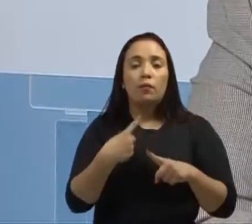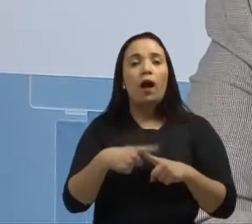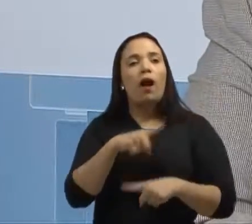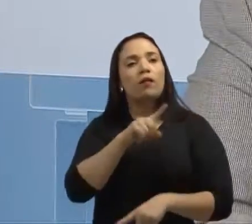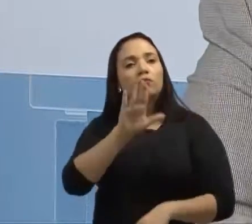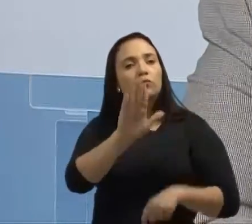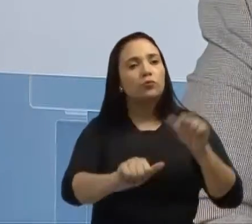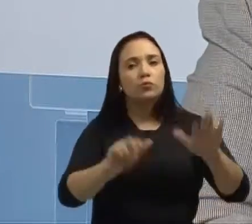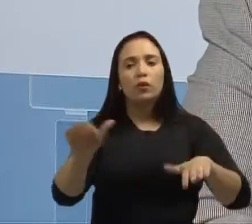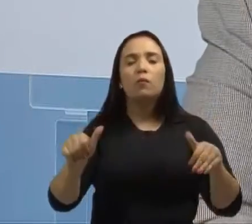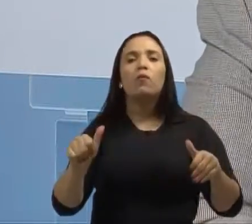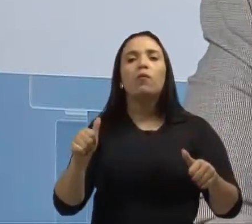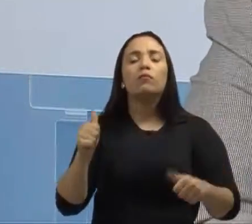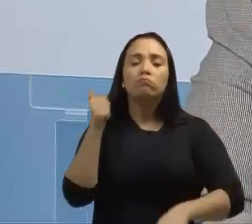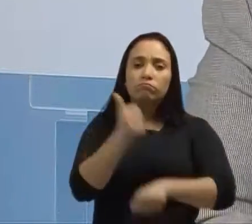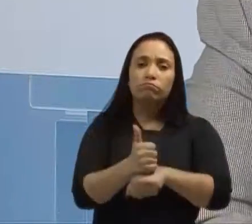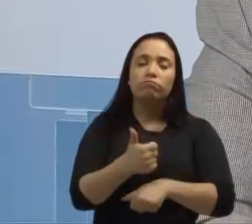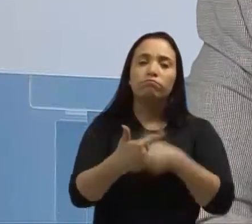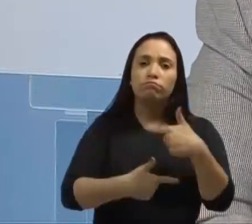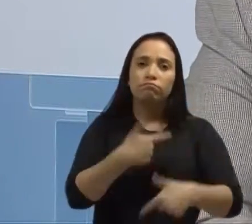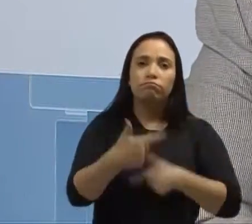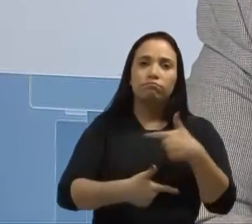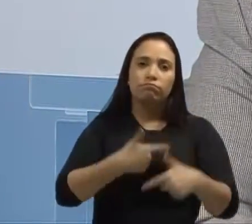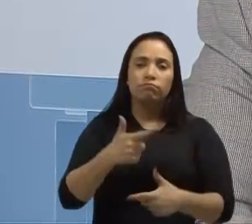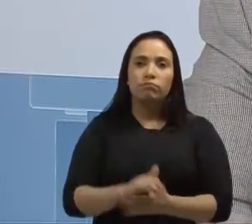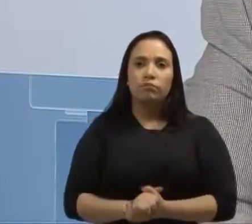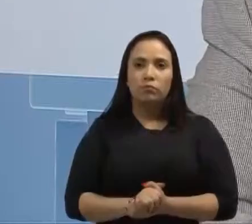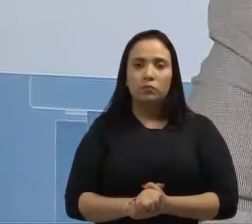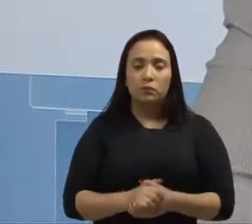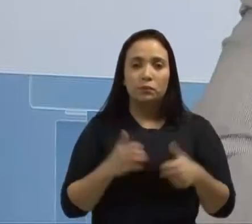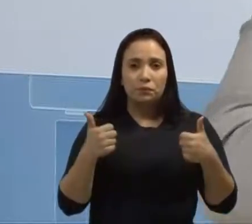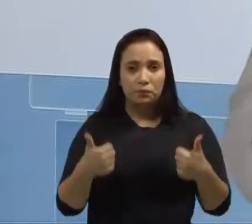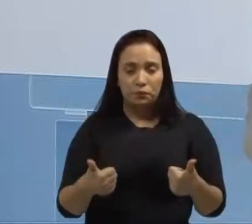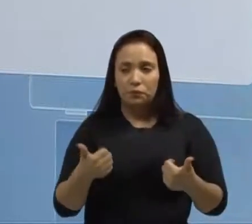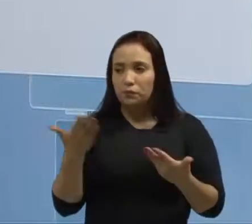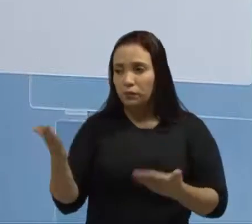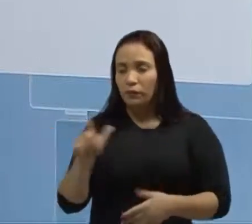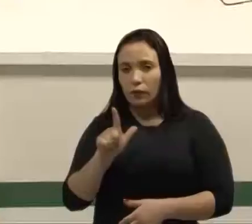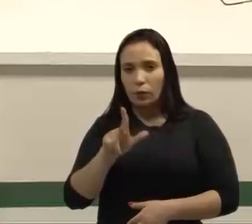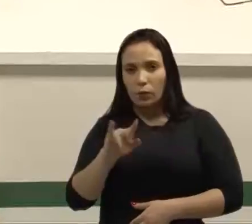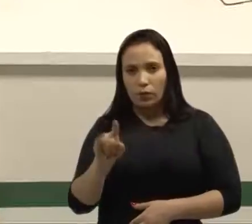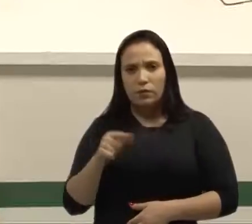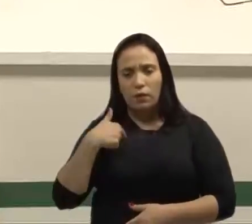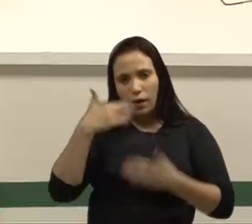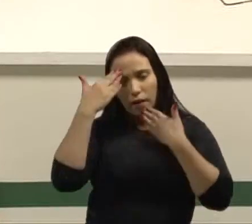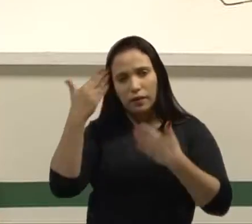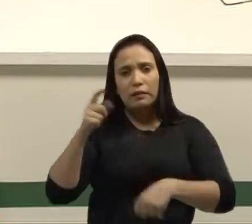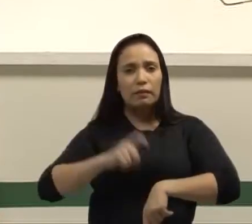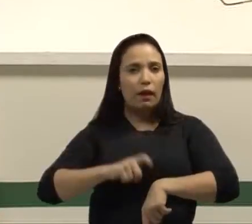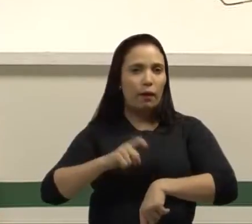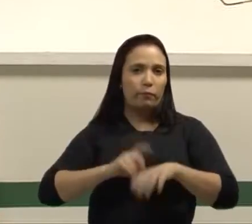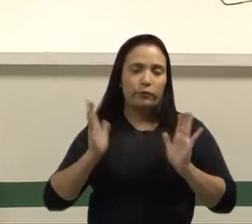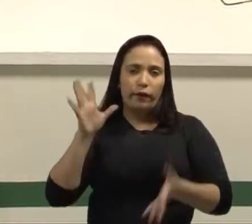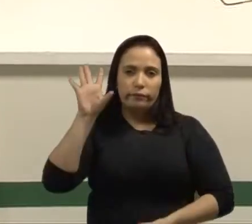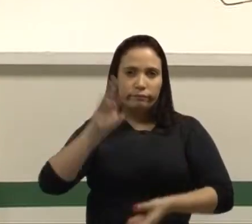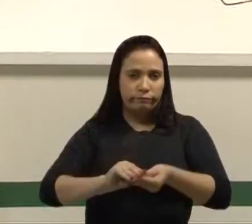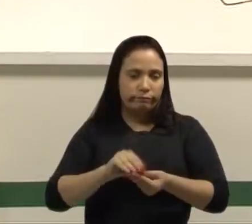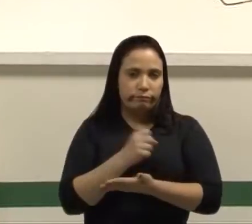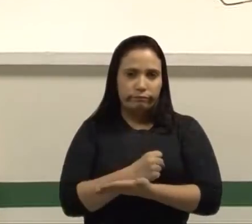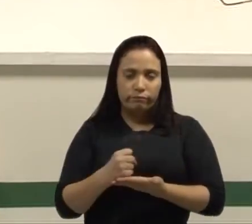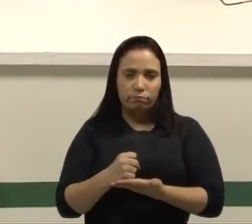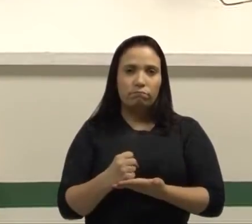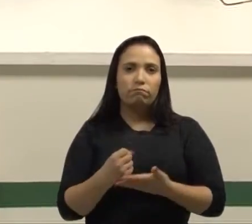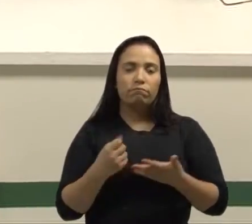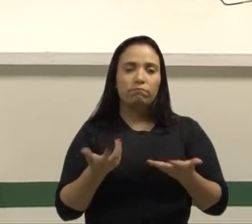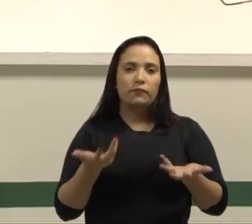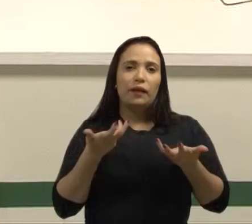chamou. Por que o Paizão não chamou antes? Por causa dos interesses eleitorais dele. Tá certo? Luiz? Eu que agradeço, cara. Tem mais tempo, mais para nada. Infelizmente, queria